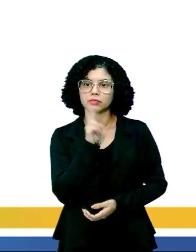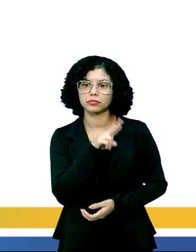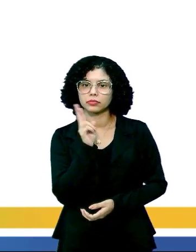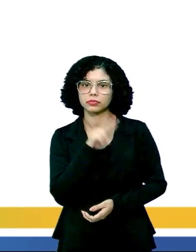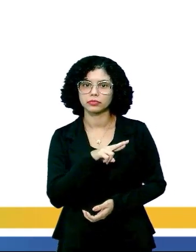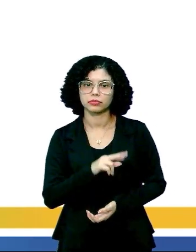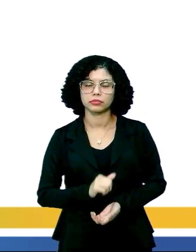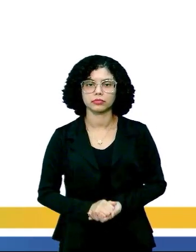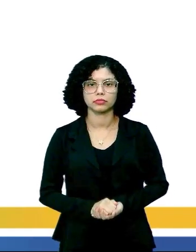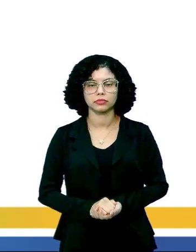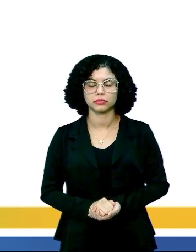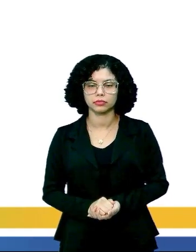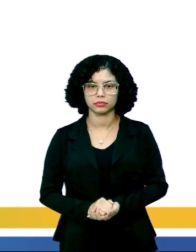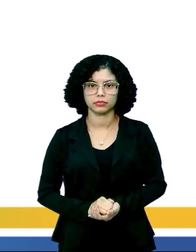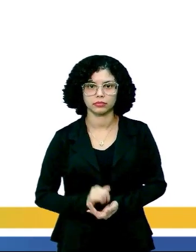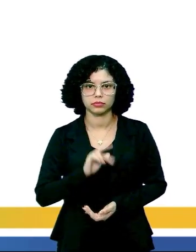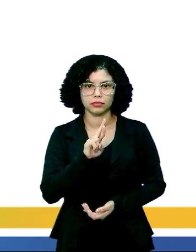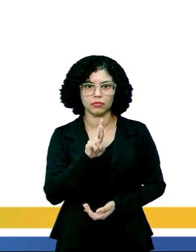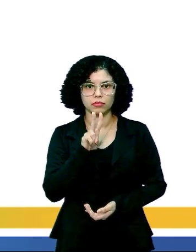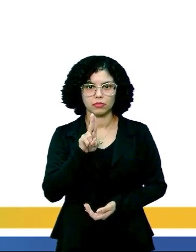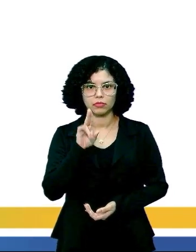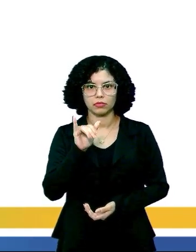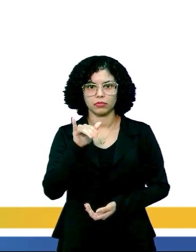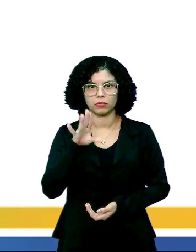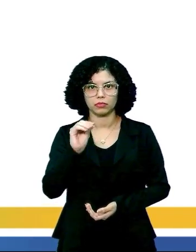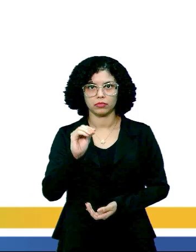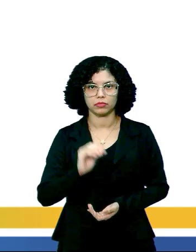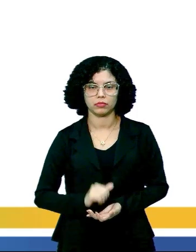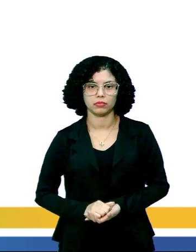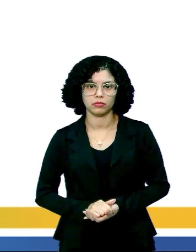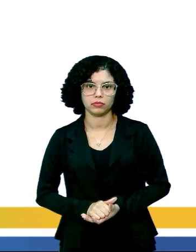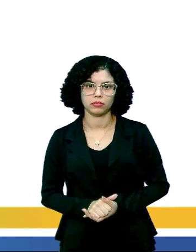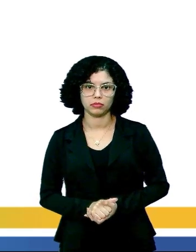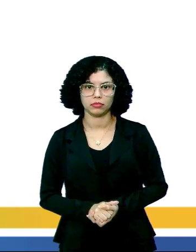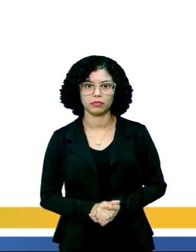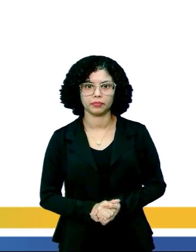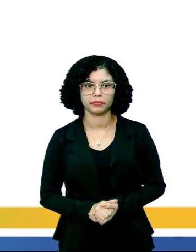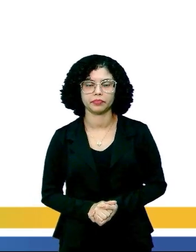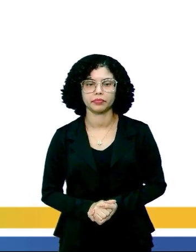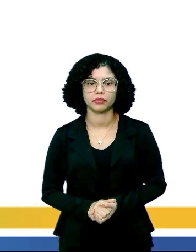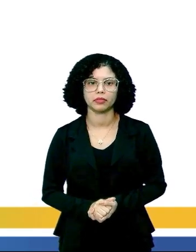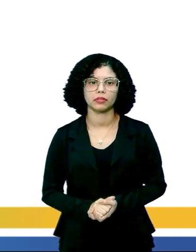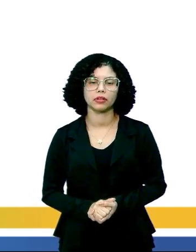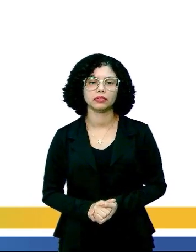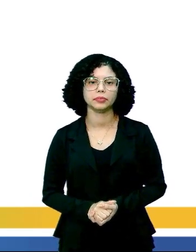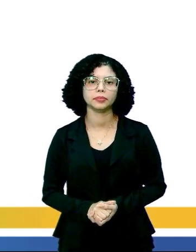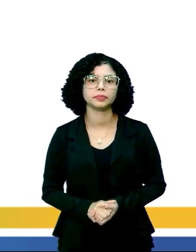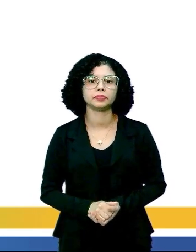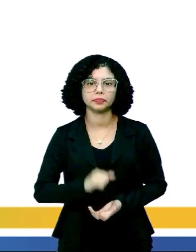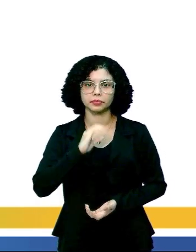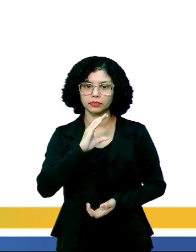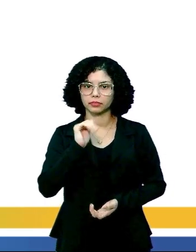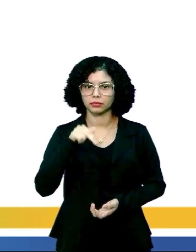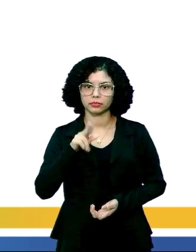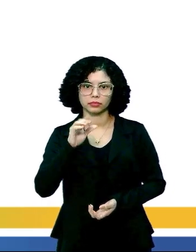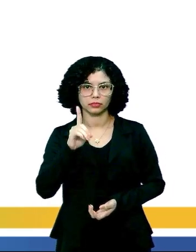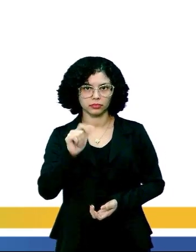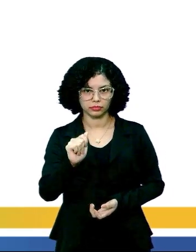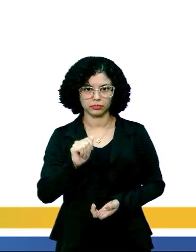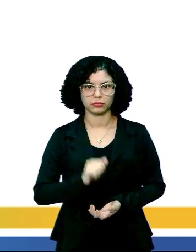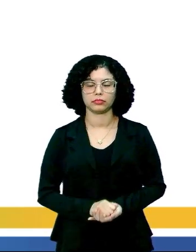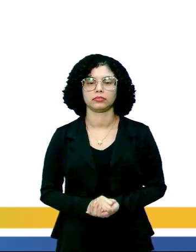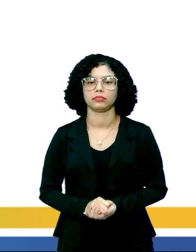ou a Rússia, vai ser russo, ou Russian. E Canada, quem nasceu